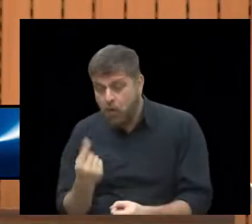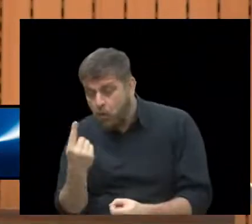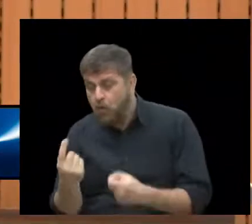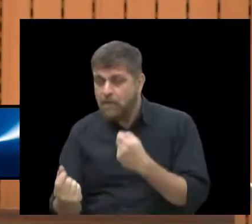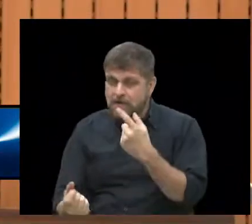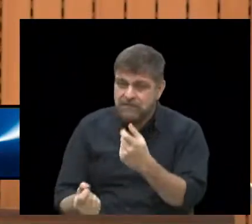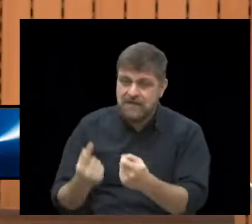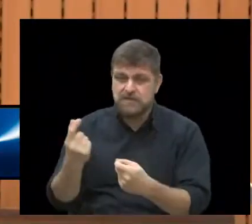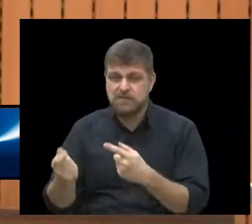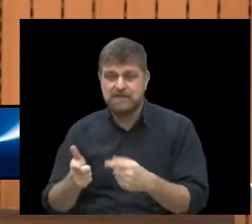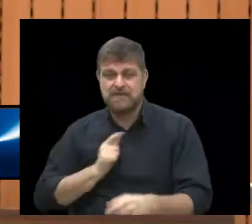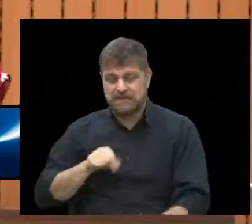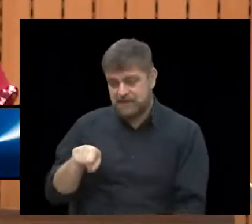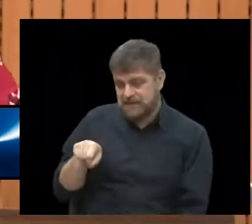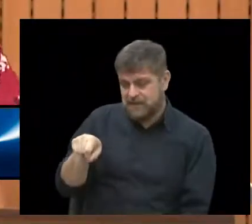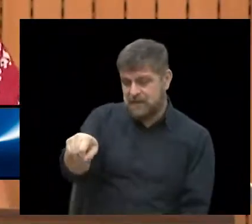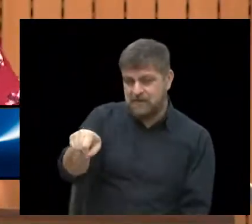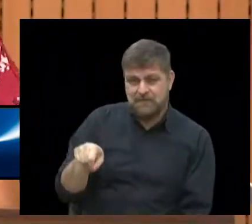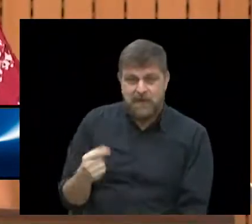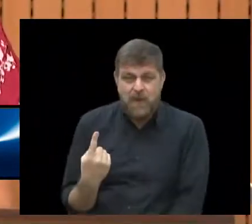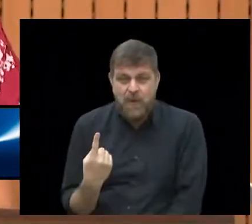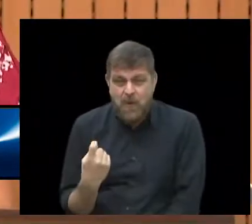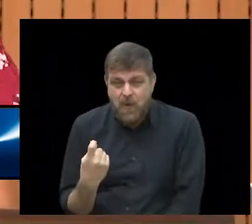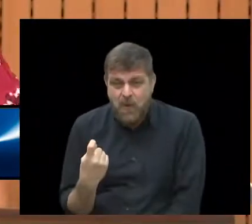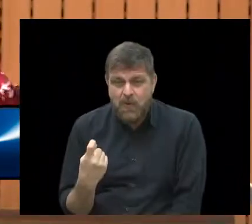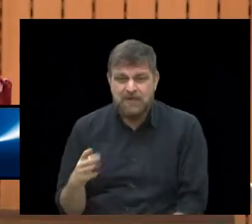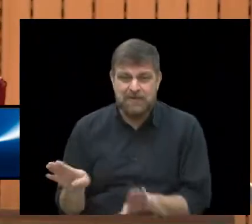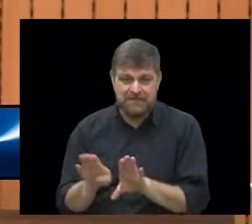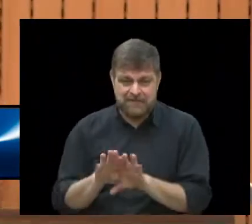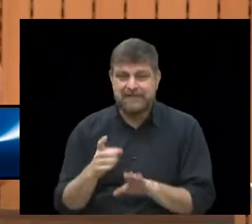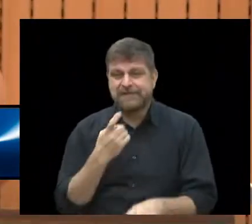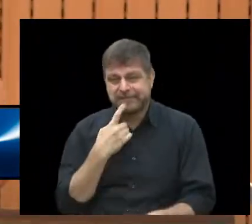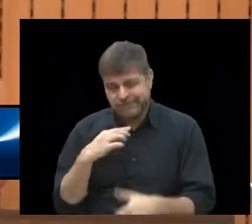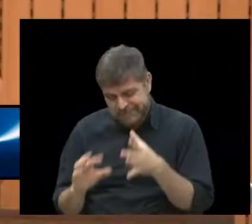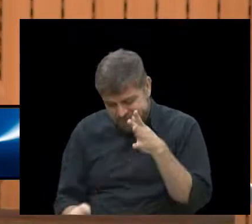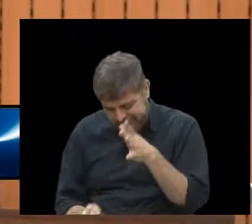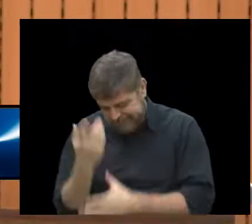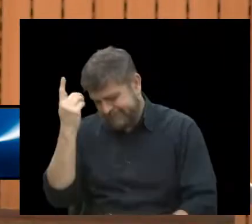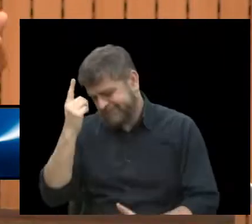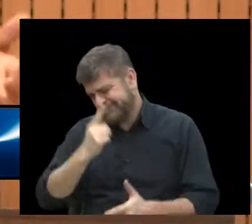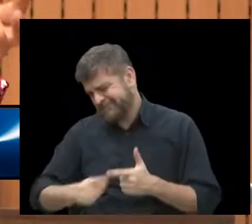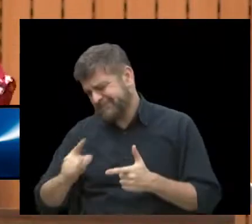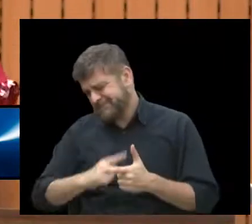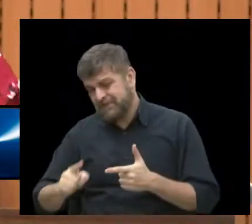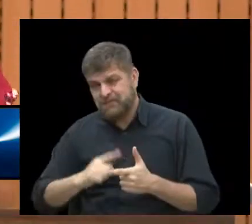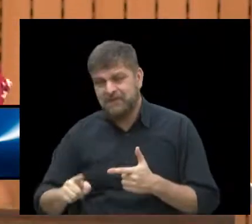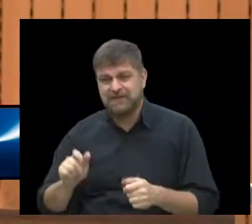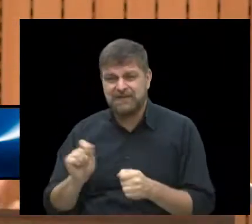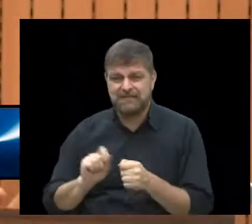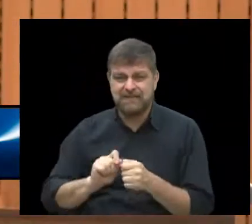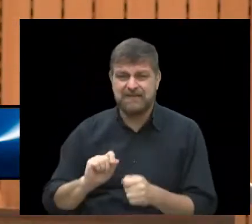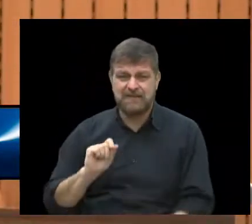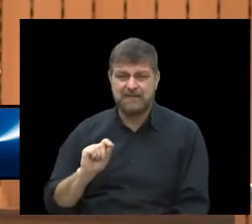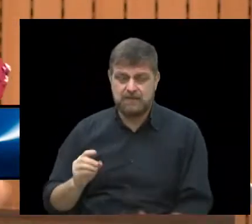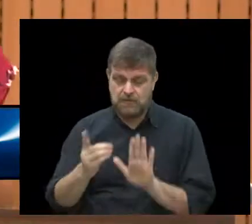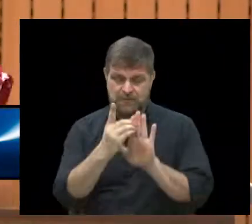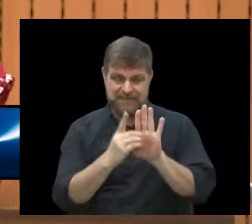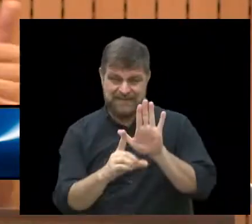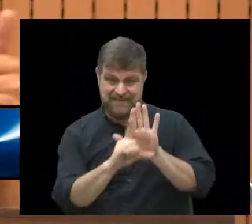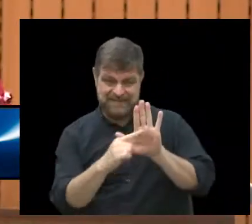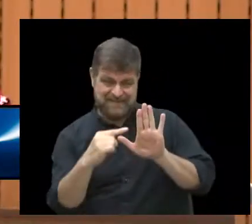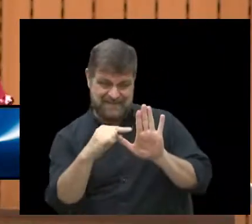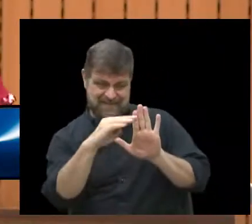que têm um bilhete único. Isso está acontecendo na cidade de Campinas. Tudo isso agravado pelo decreto